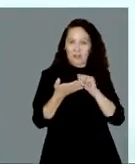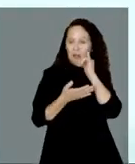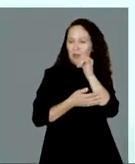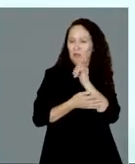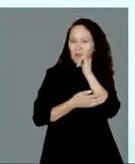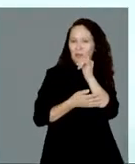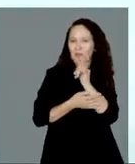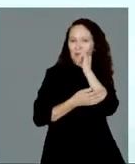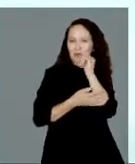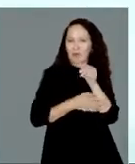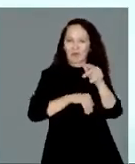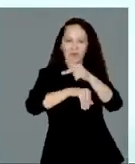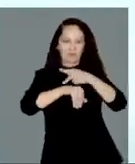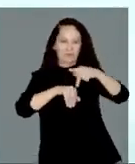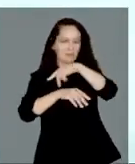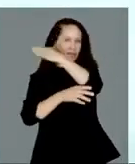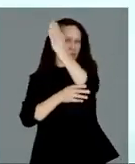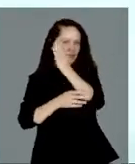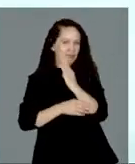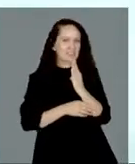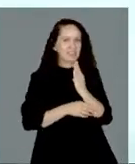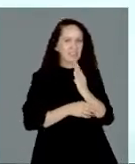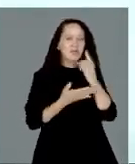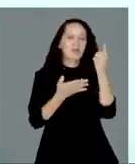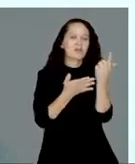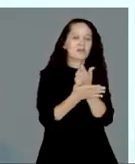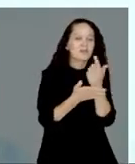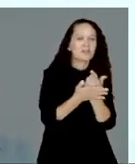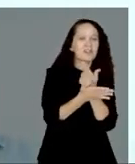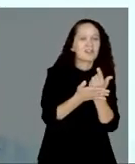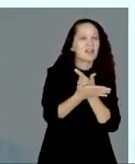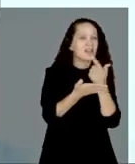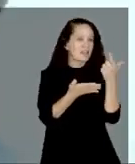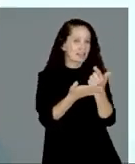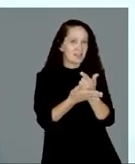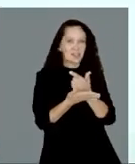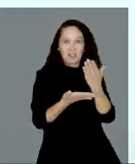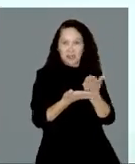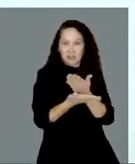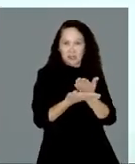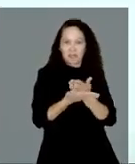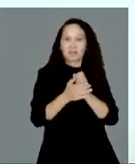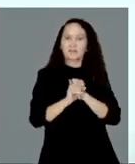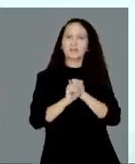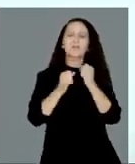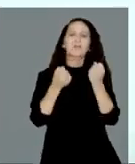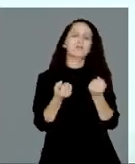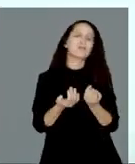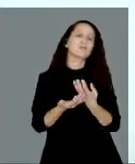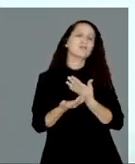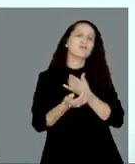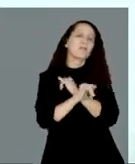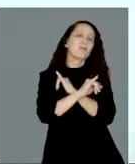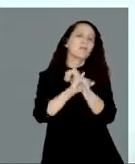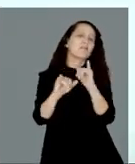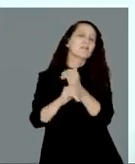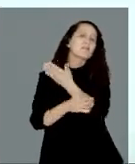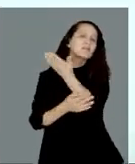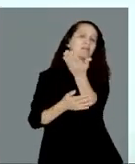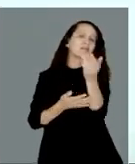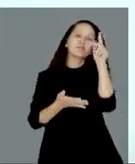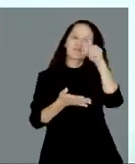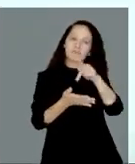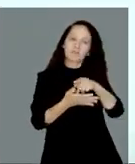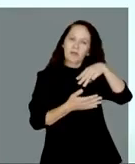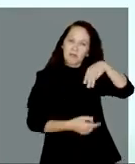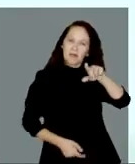presente debaixo desse teto que nos evoca muitas